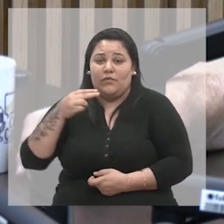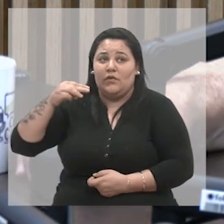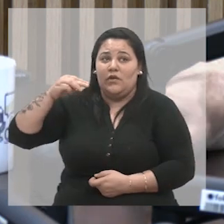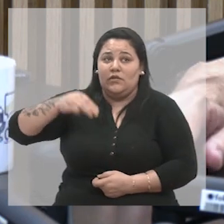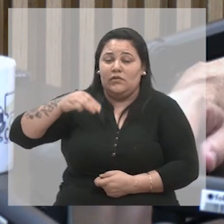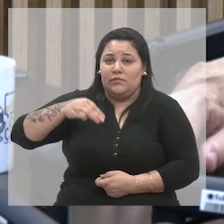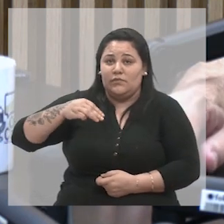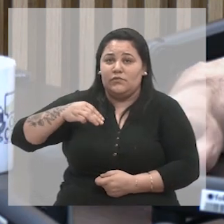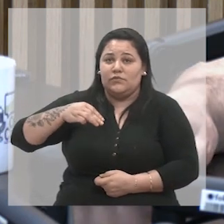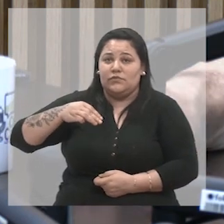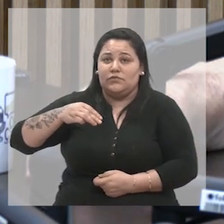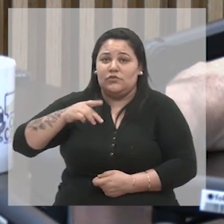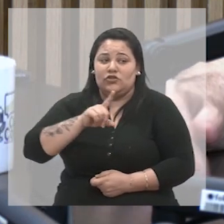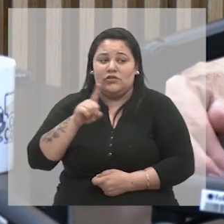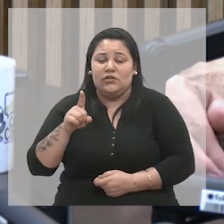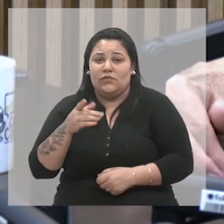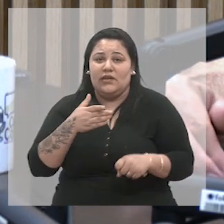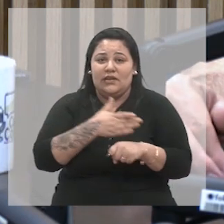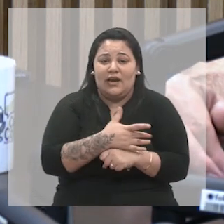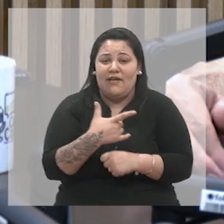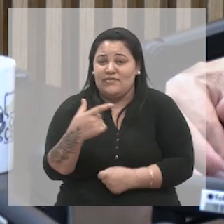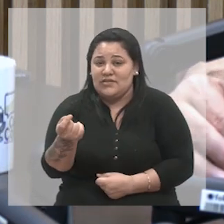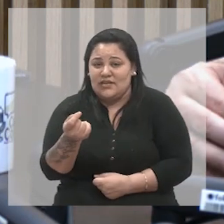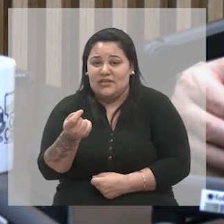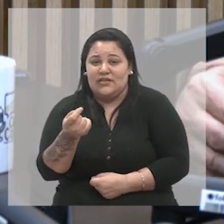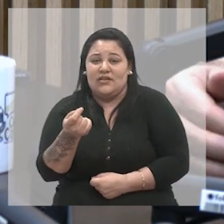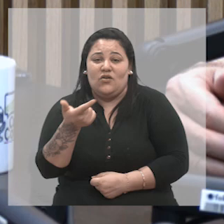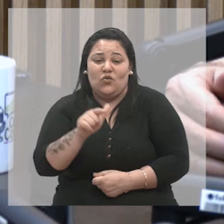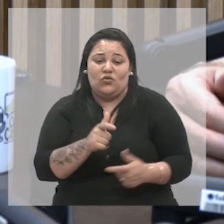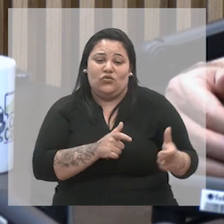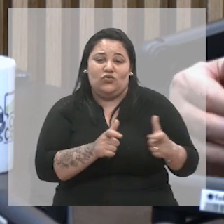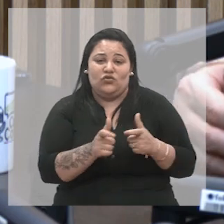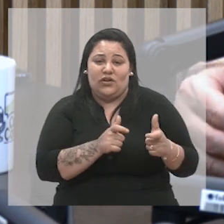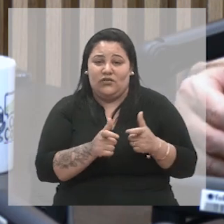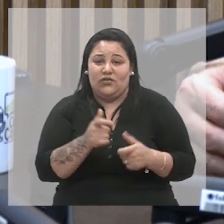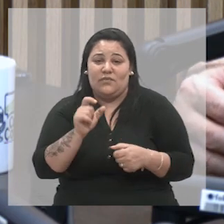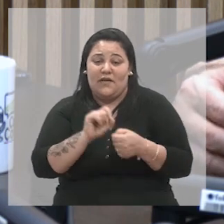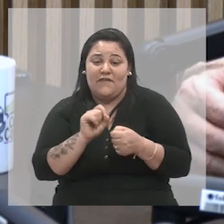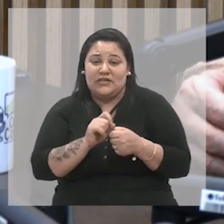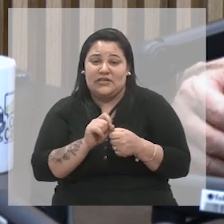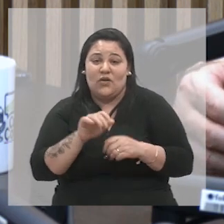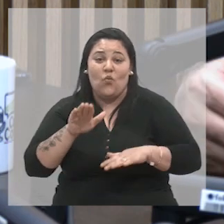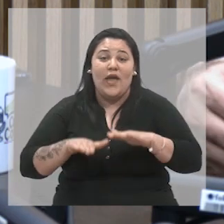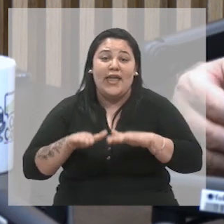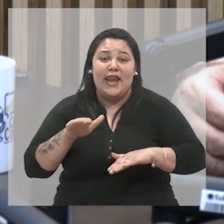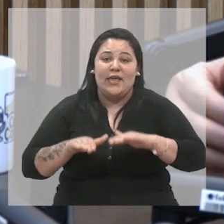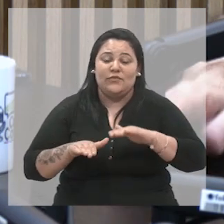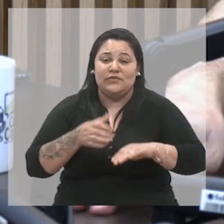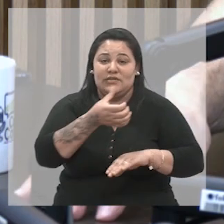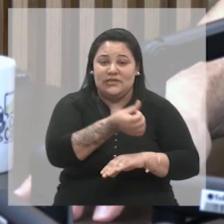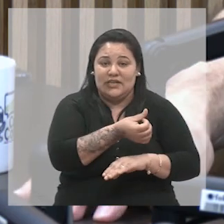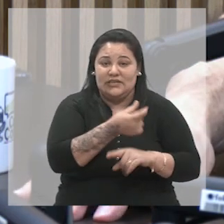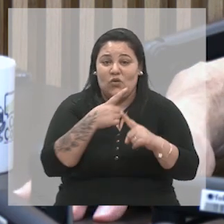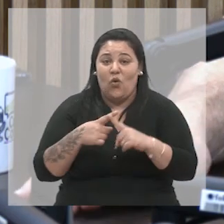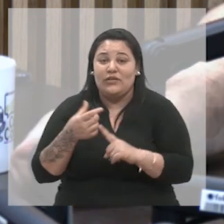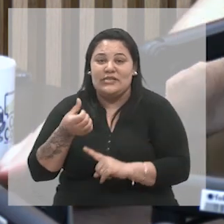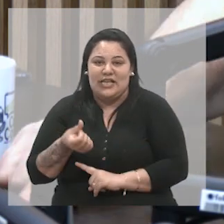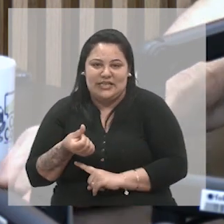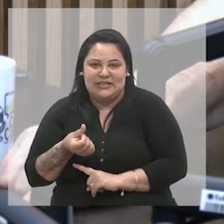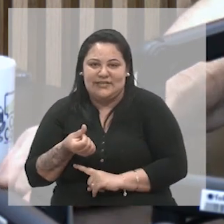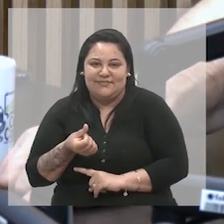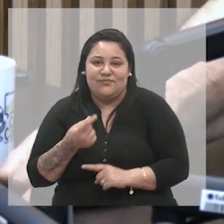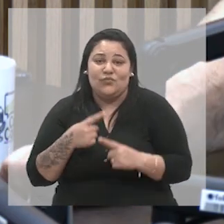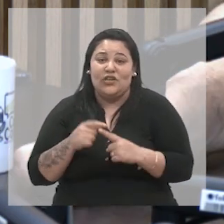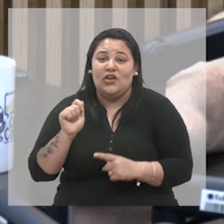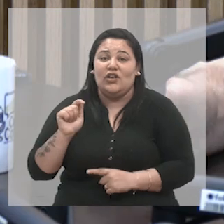minutos, a gente não colocava outro, tirava o goleiro e colocava outro jogador para fazer o equilíbrio. De 6 contra 6, eu tô sem o goleiro, porque o